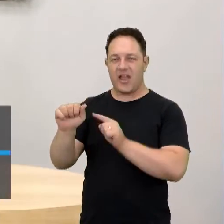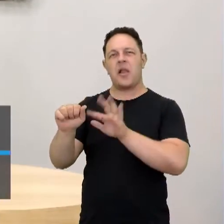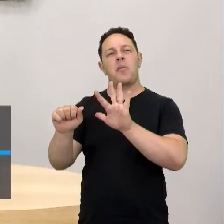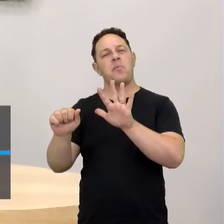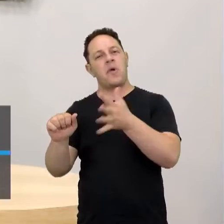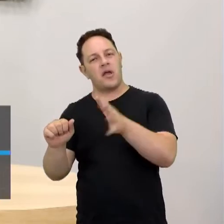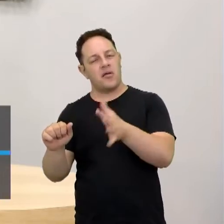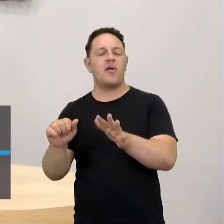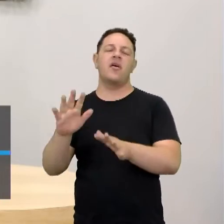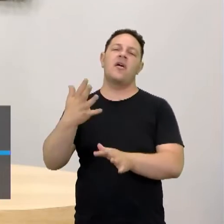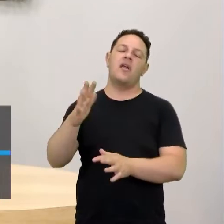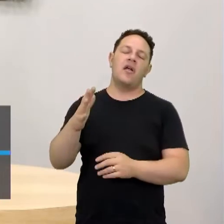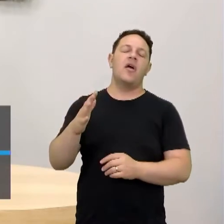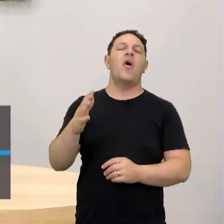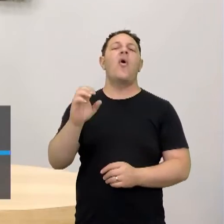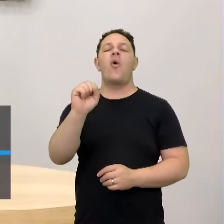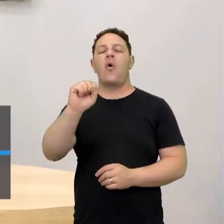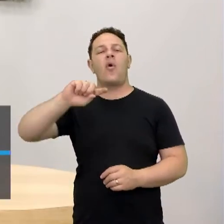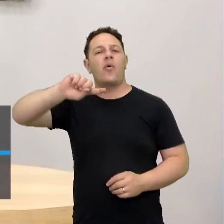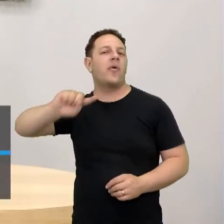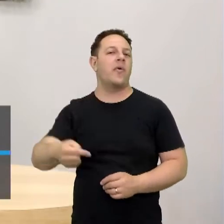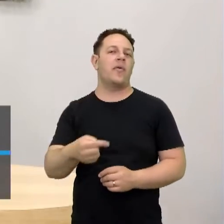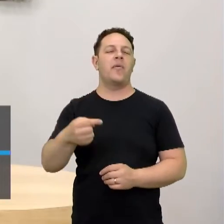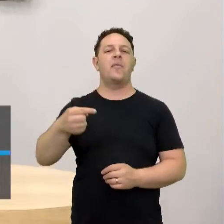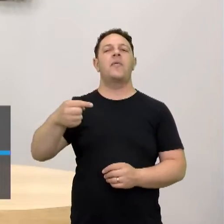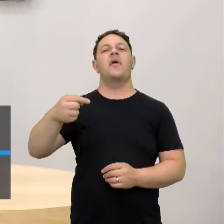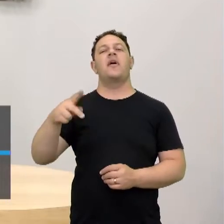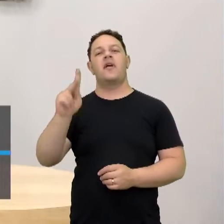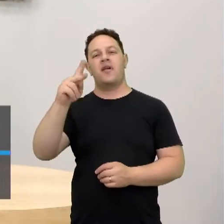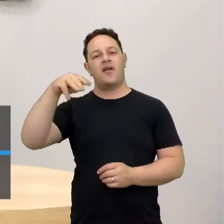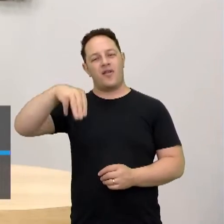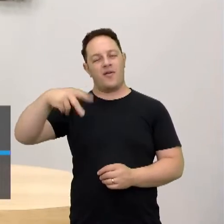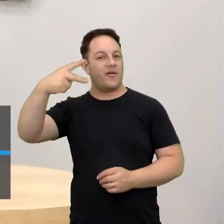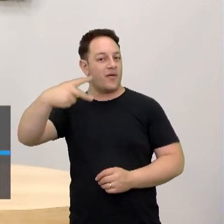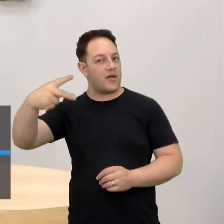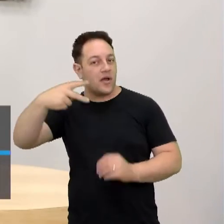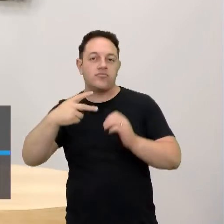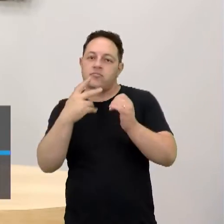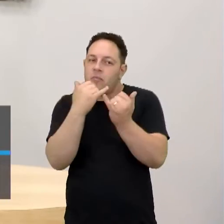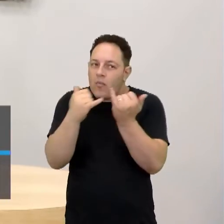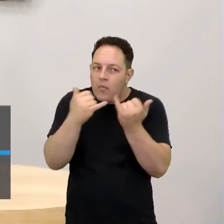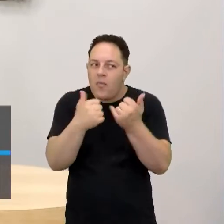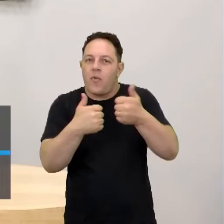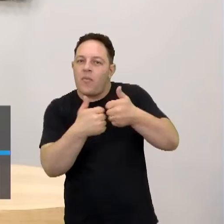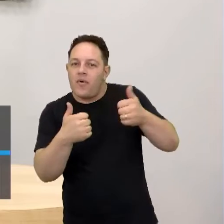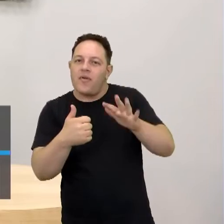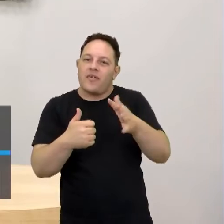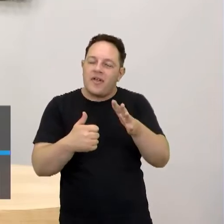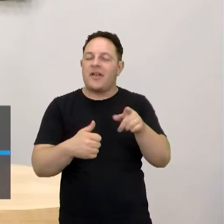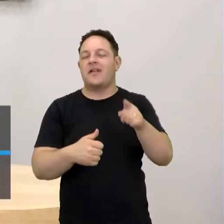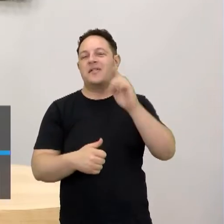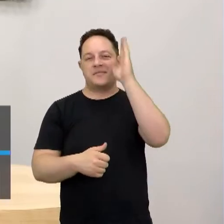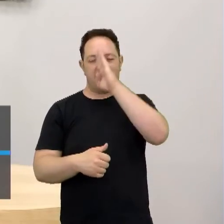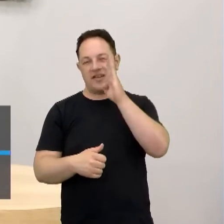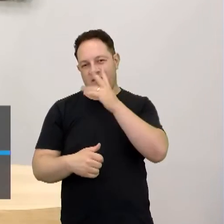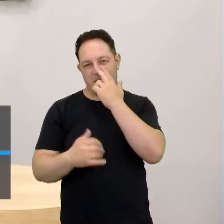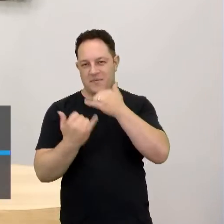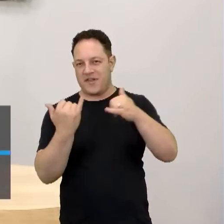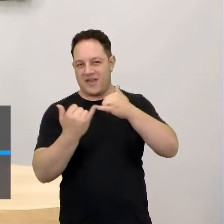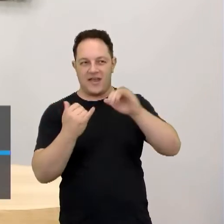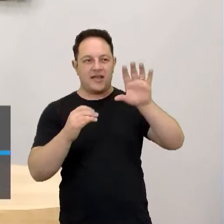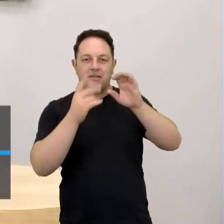torno aí de quase 8 milhões de quilômetros quadrados, muito próximo aí do Brasil. Né? Então é isso que é